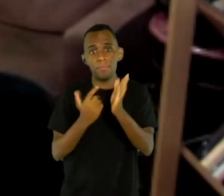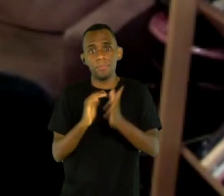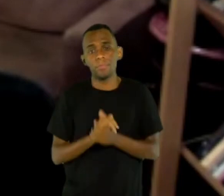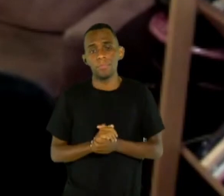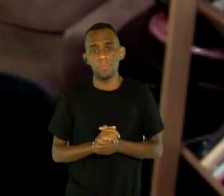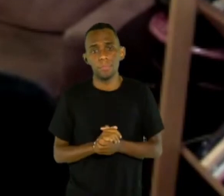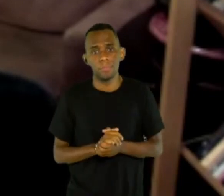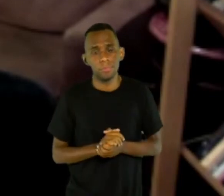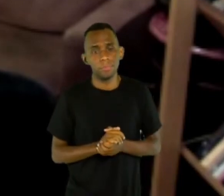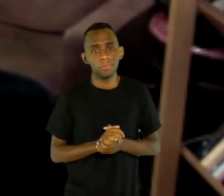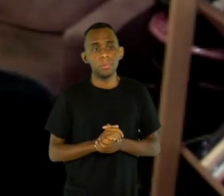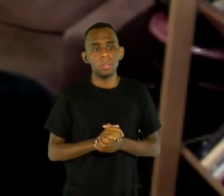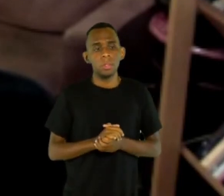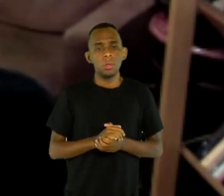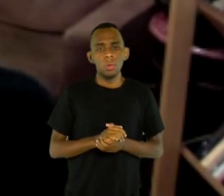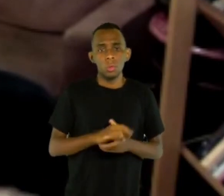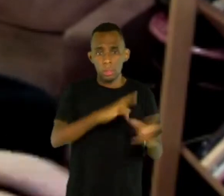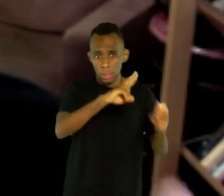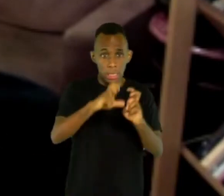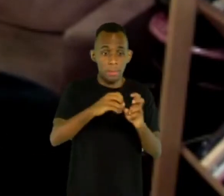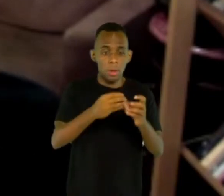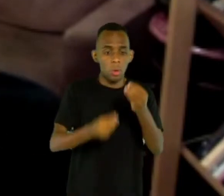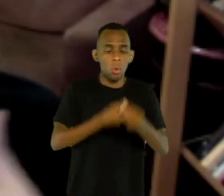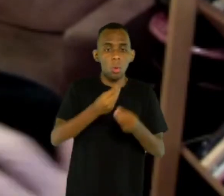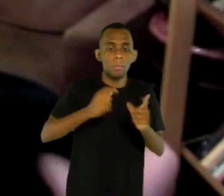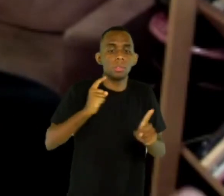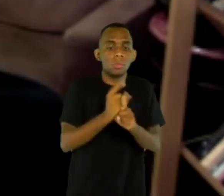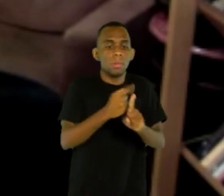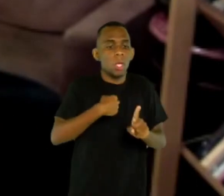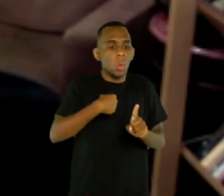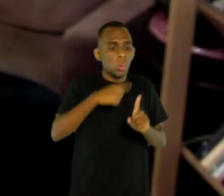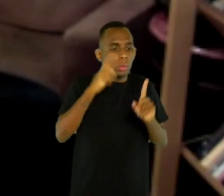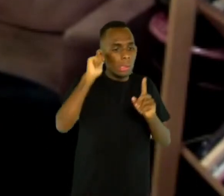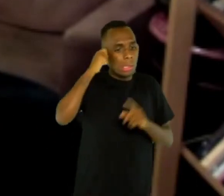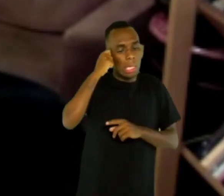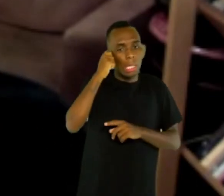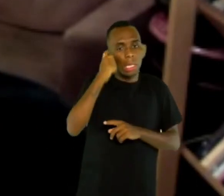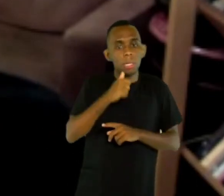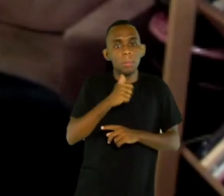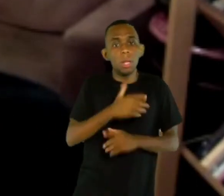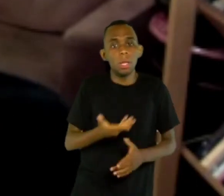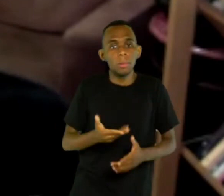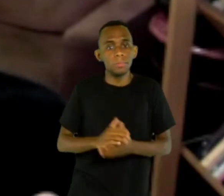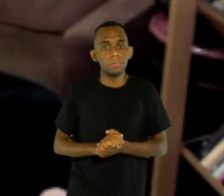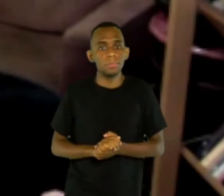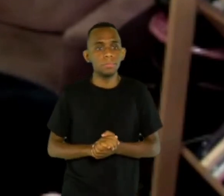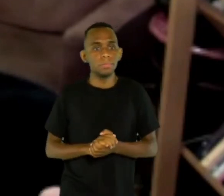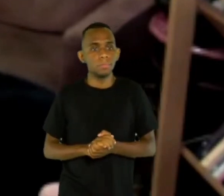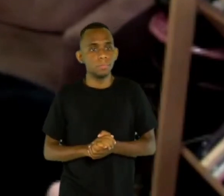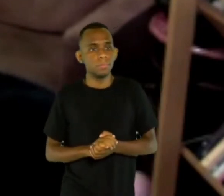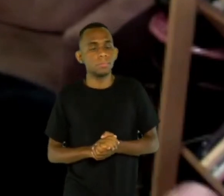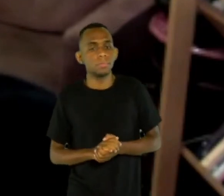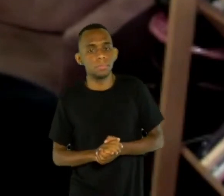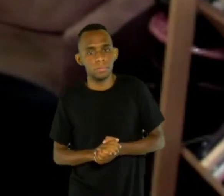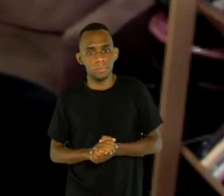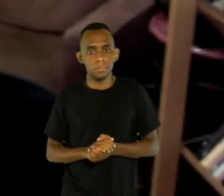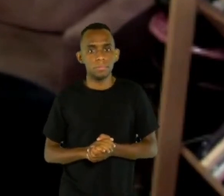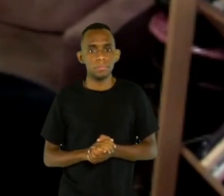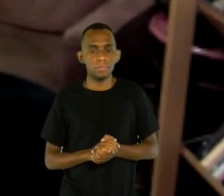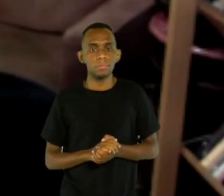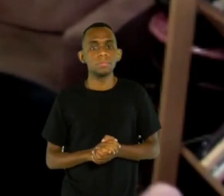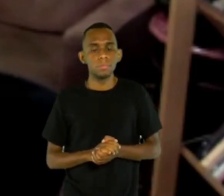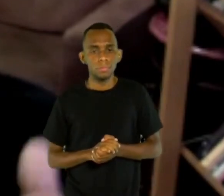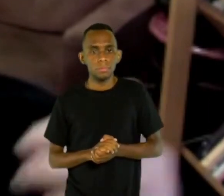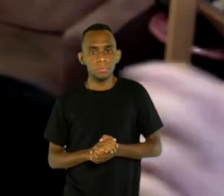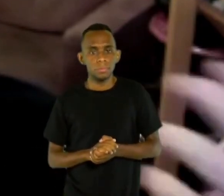Descobri Negra. E ela falava exatamente dessa coisa de A repente, Bianca Santana, que é a Bianca biógrafa Santana, da que é a Sueli Carneiro,